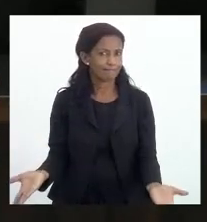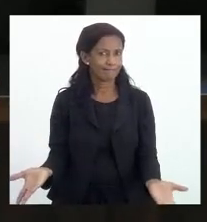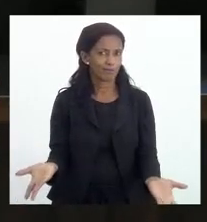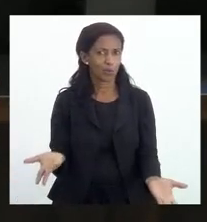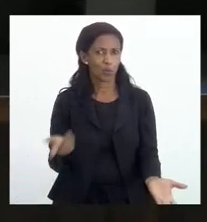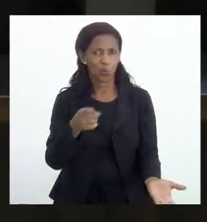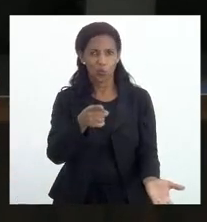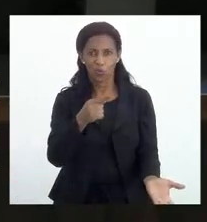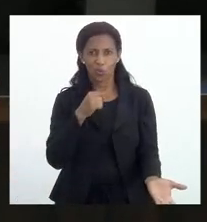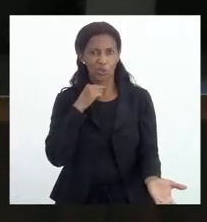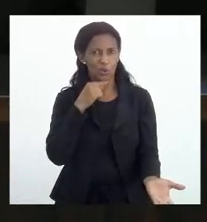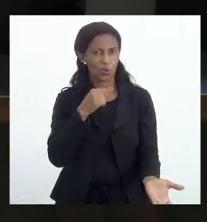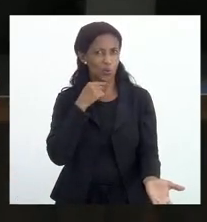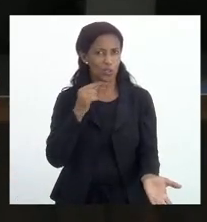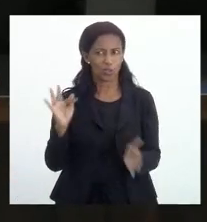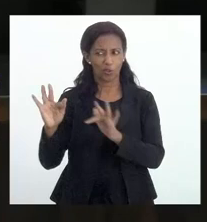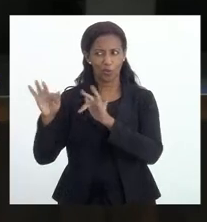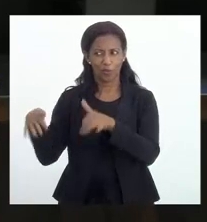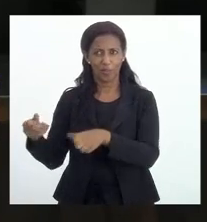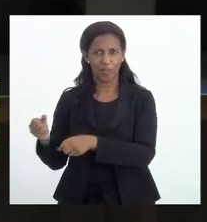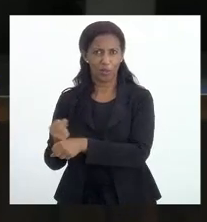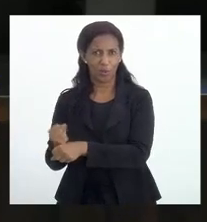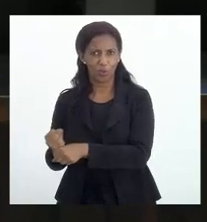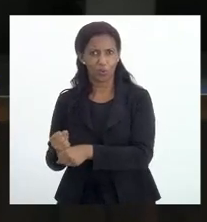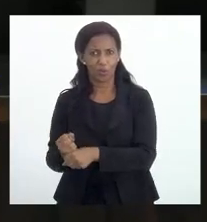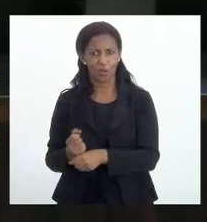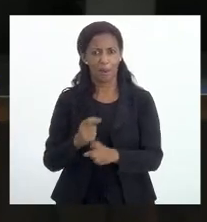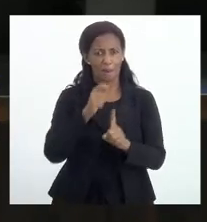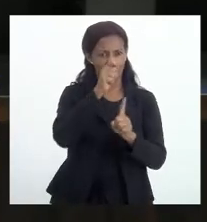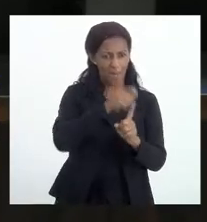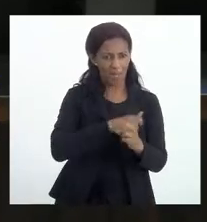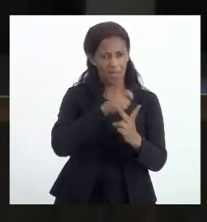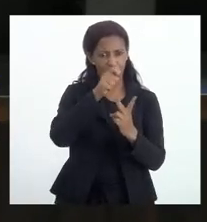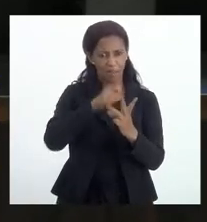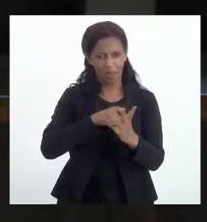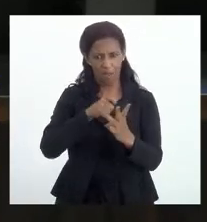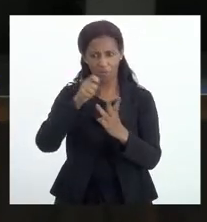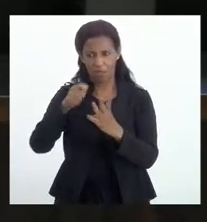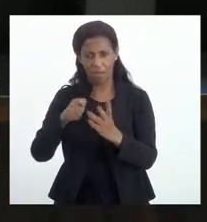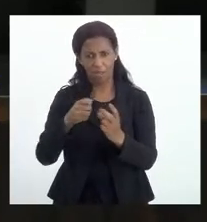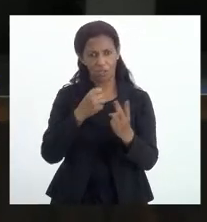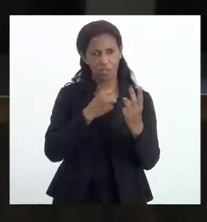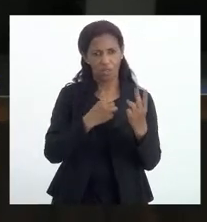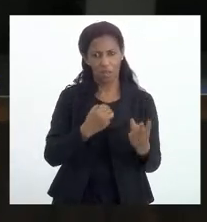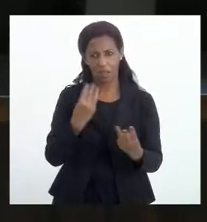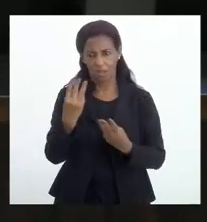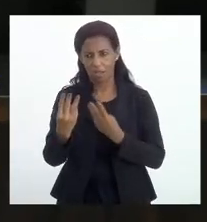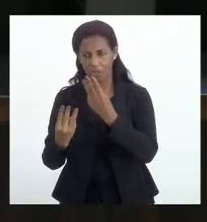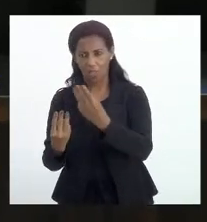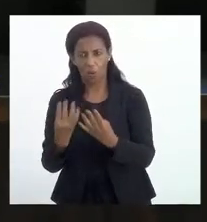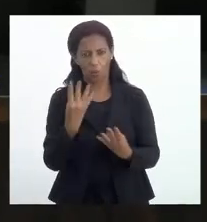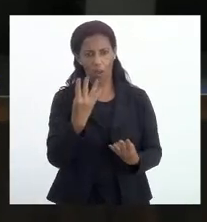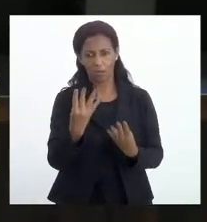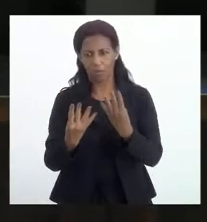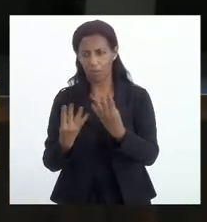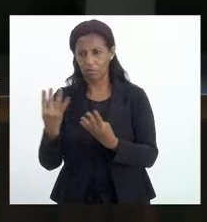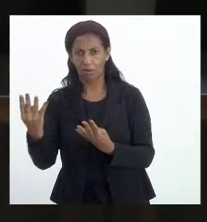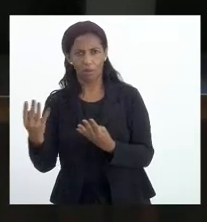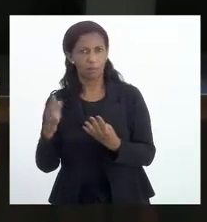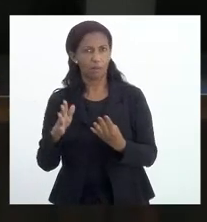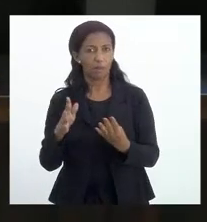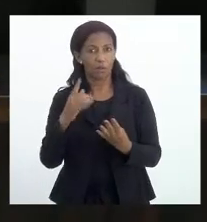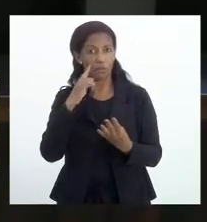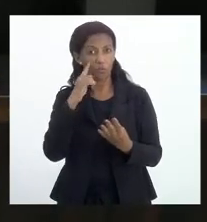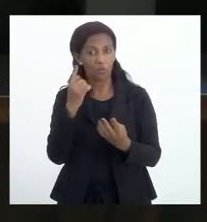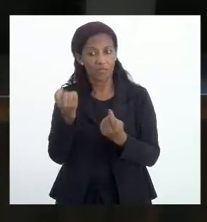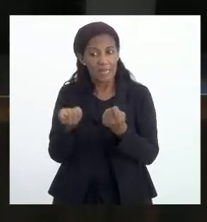você não vai fazer isso só no fim do ano, você vai fazendo mês a mês, por trimestre, por quadrimestre, você limita os empenhos quando chega no